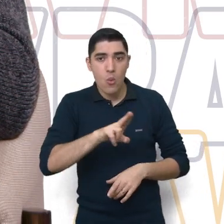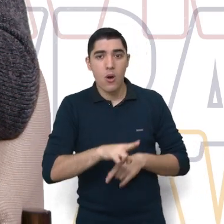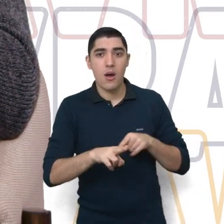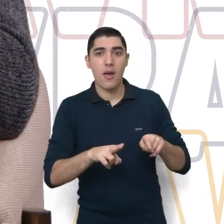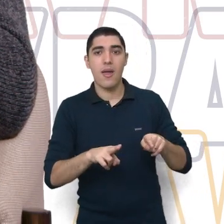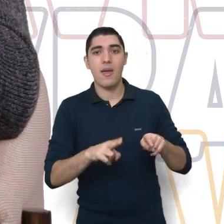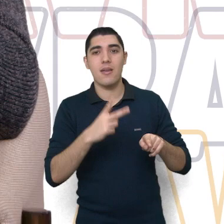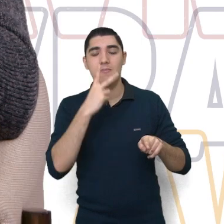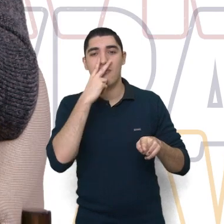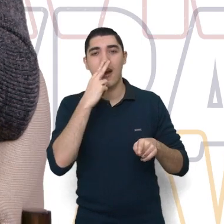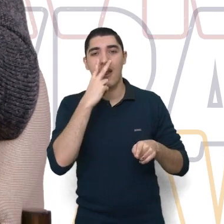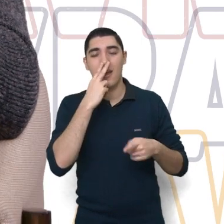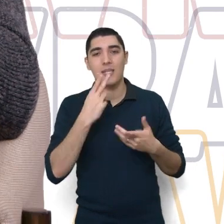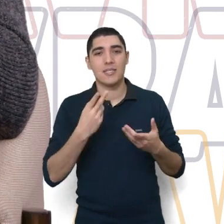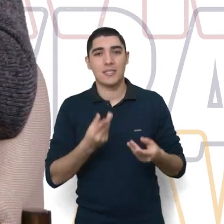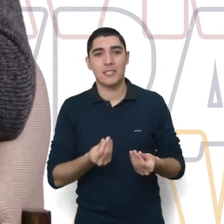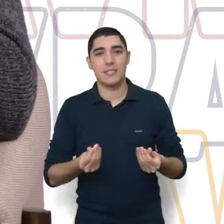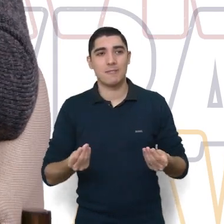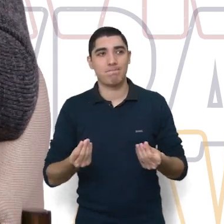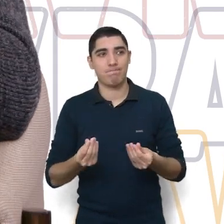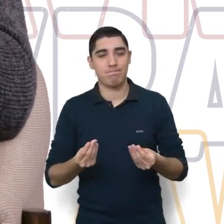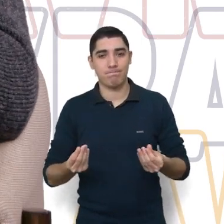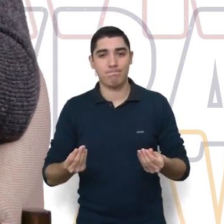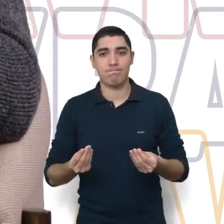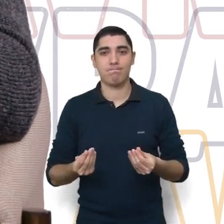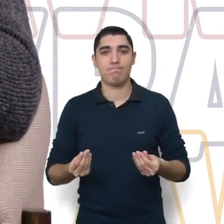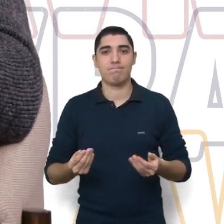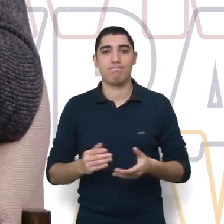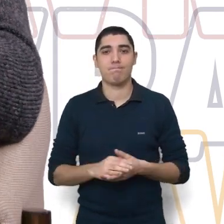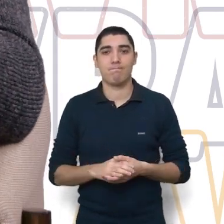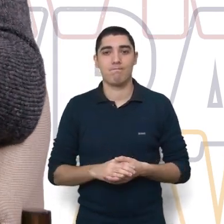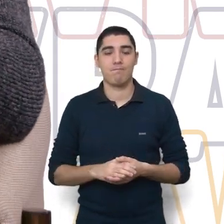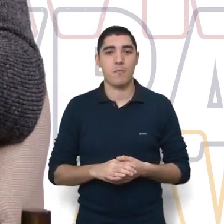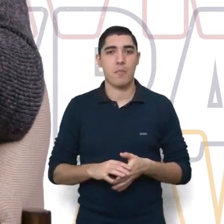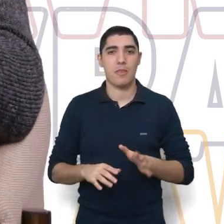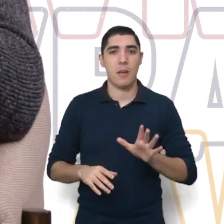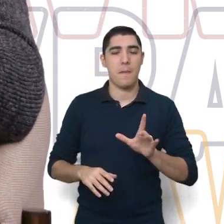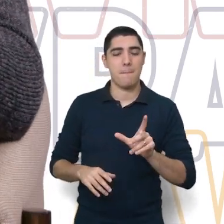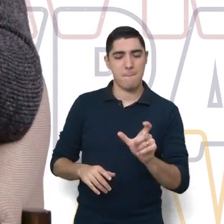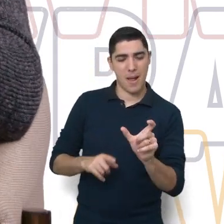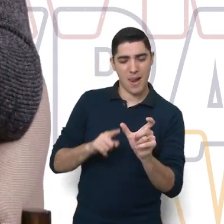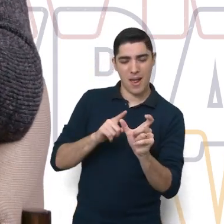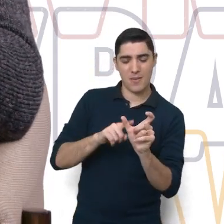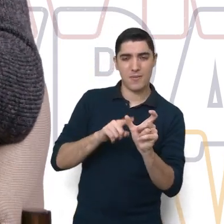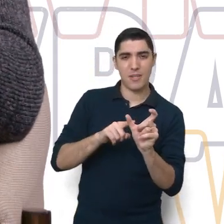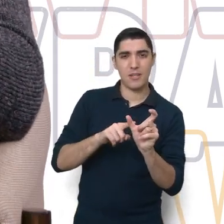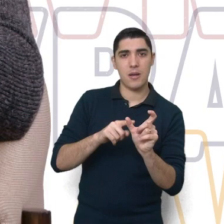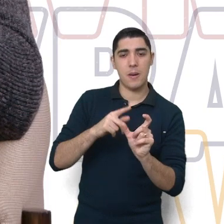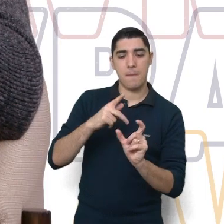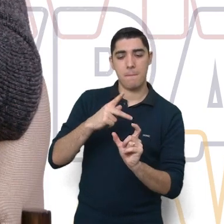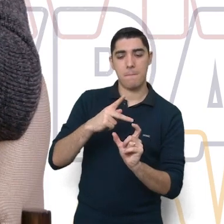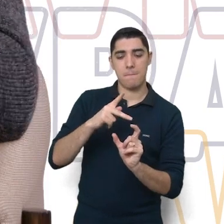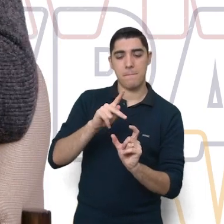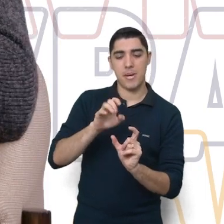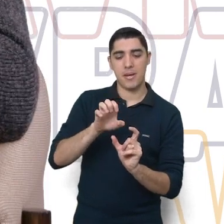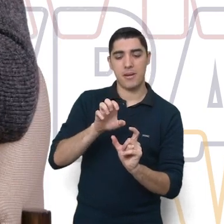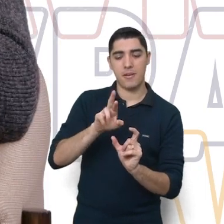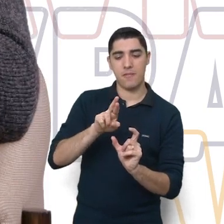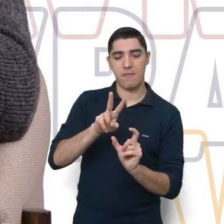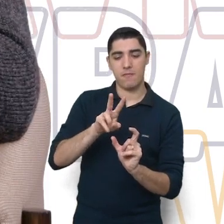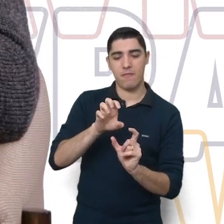eu não quero usar essa palavra mas vou usar perverso no sentido de que ele não nos dá muitas escolhas para ser